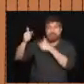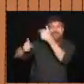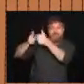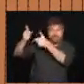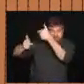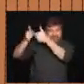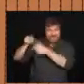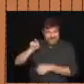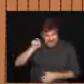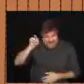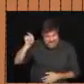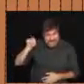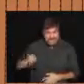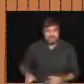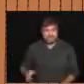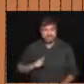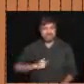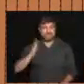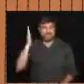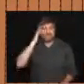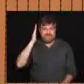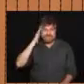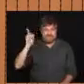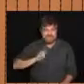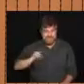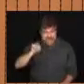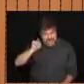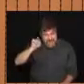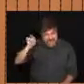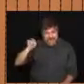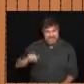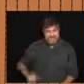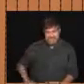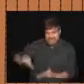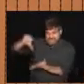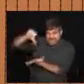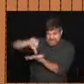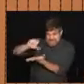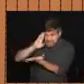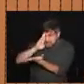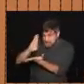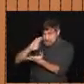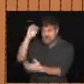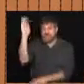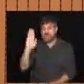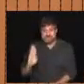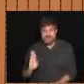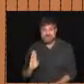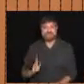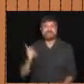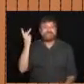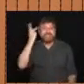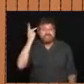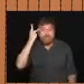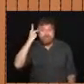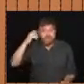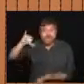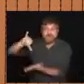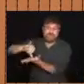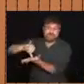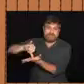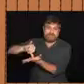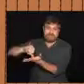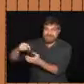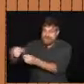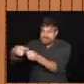tipo de atividade em São Paulo. E sabemos que o epicentro da epidemia no Brasil é São Paulo e Grande